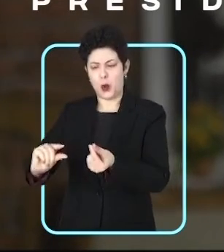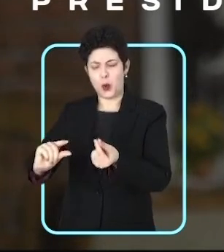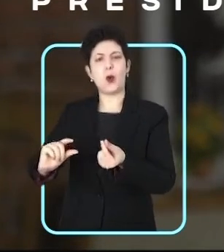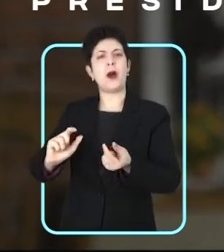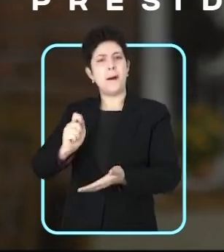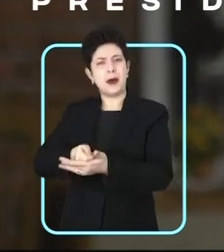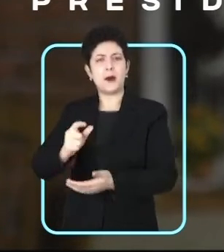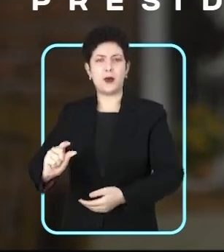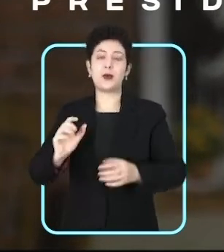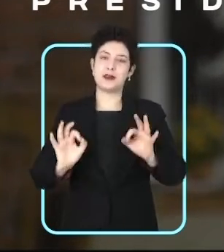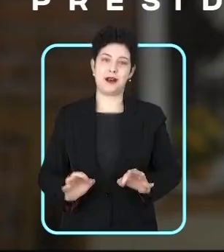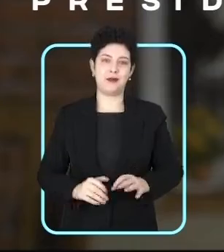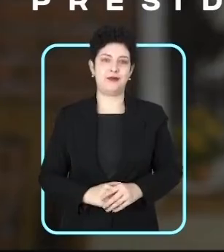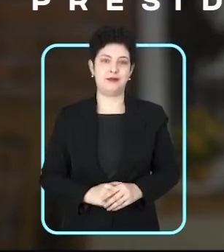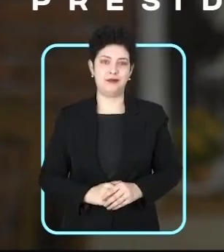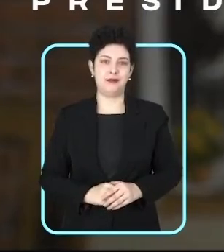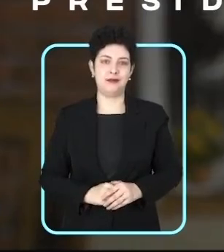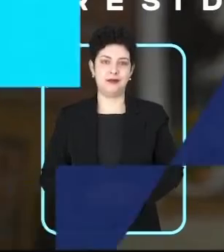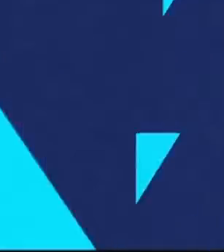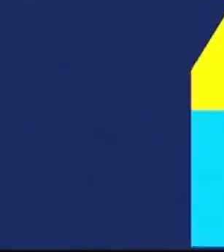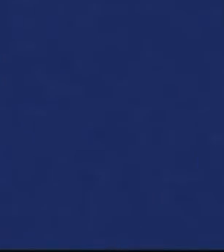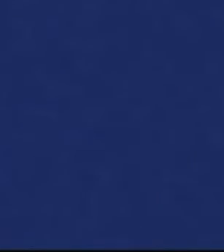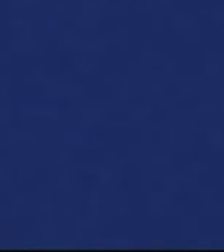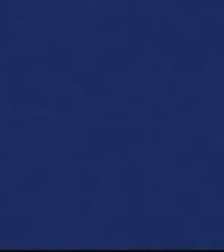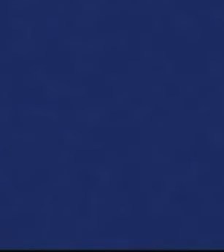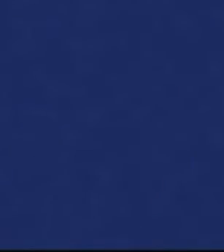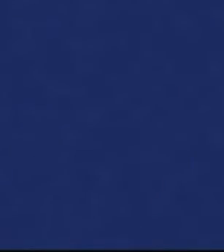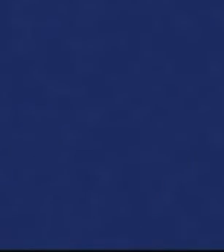menos. Isso é mais justo. Isso é o certo.